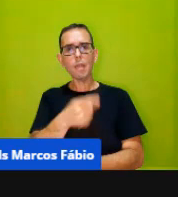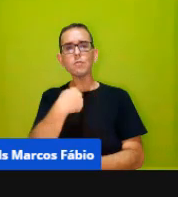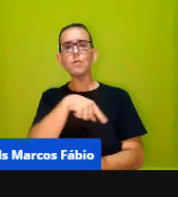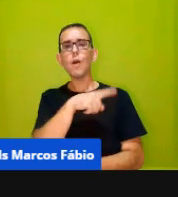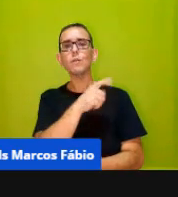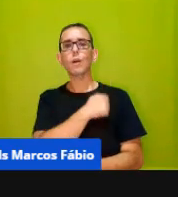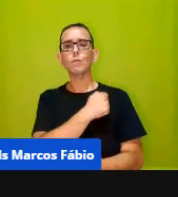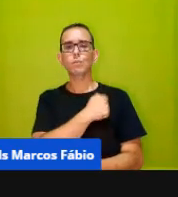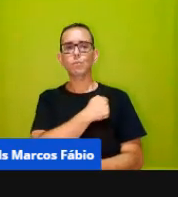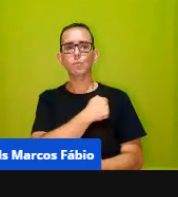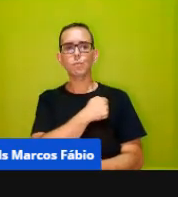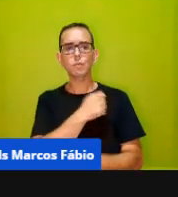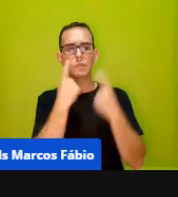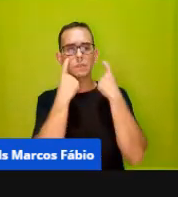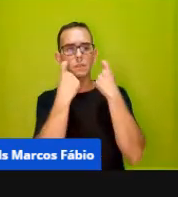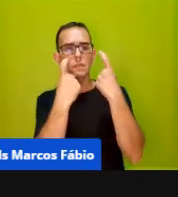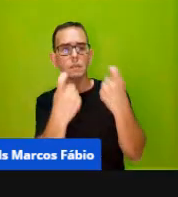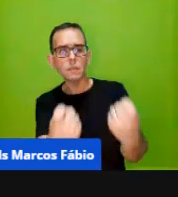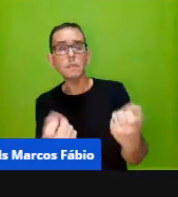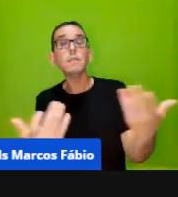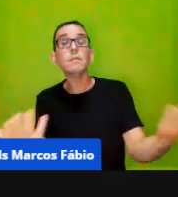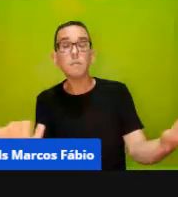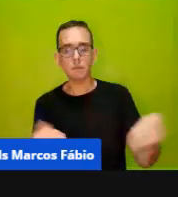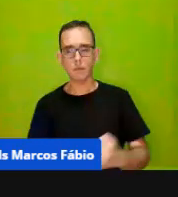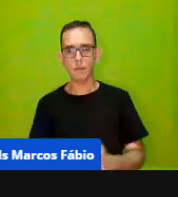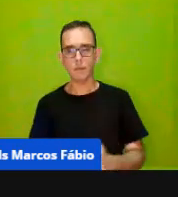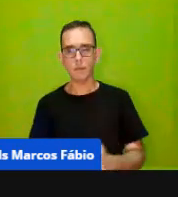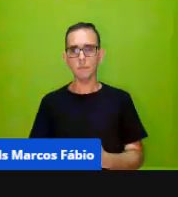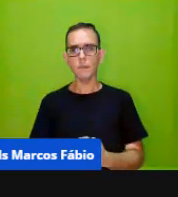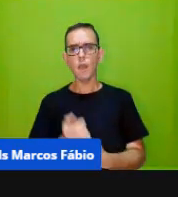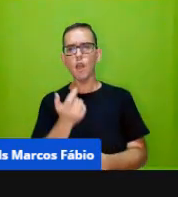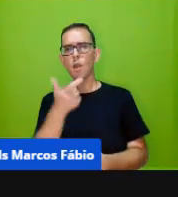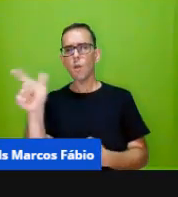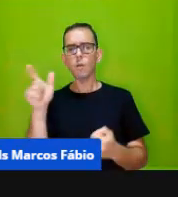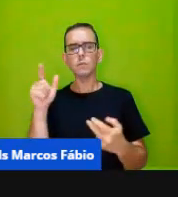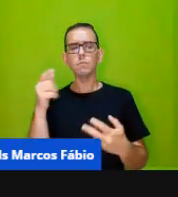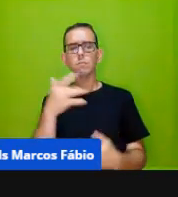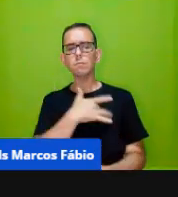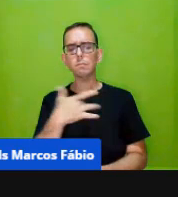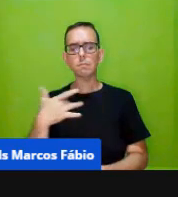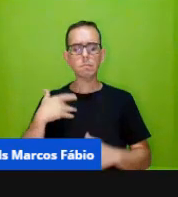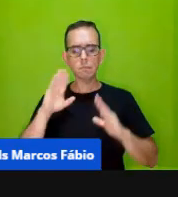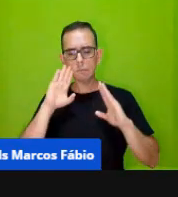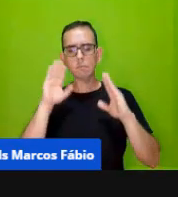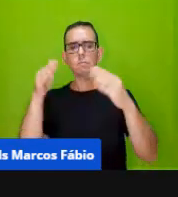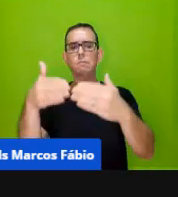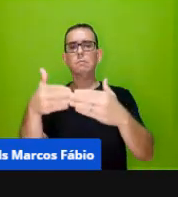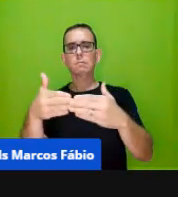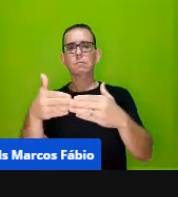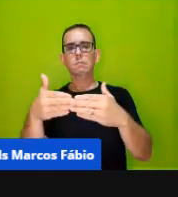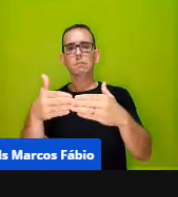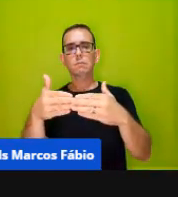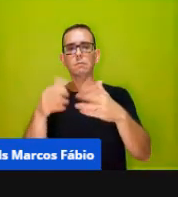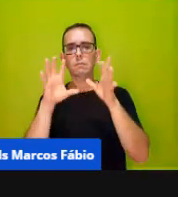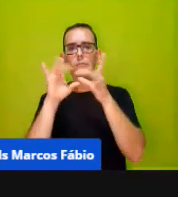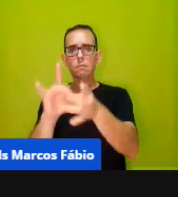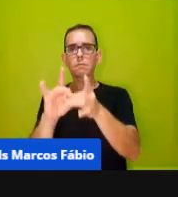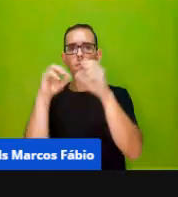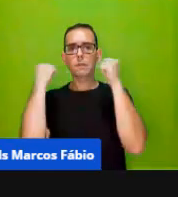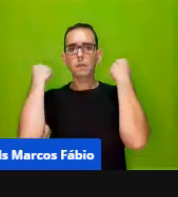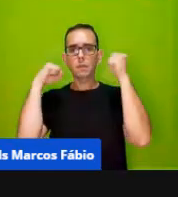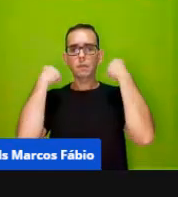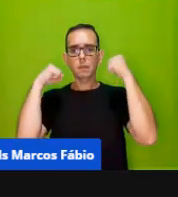é o interessado. A outra questão da saúde ligada ao esporte